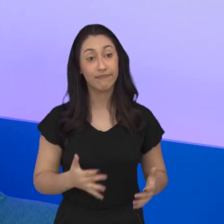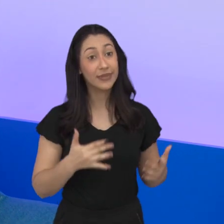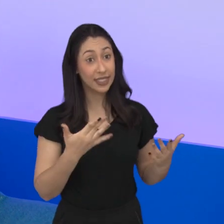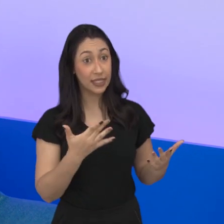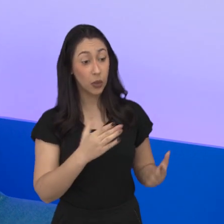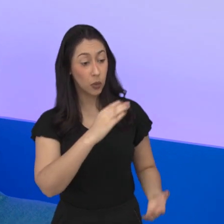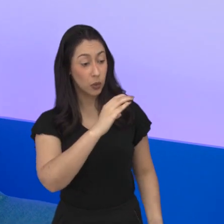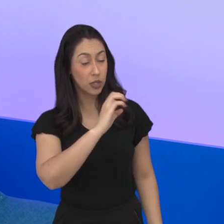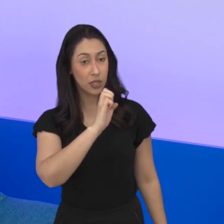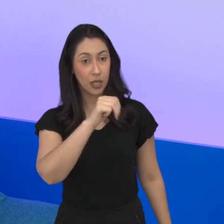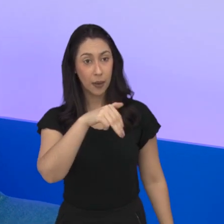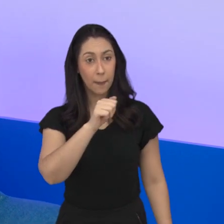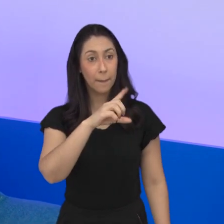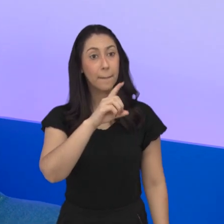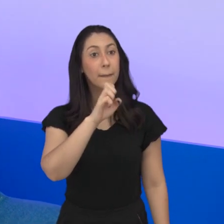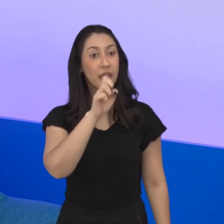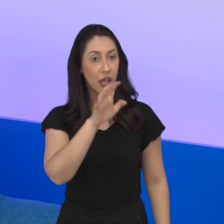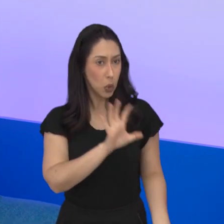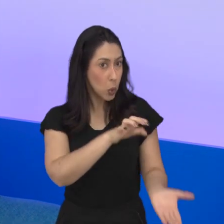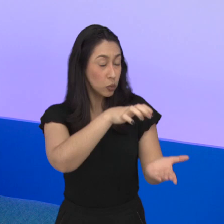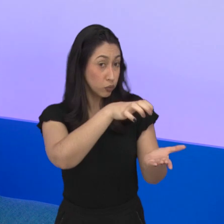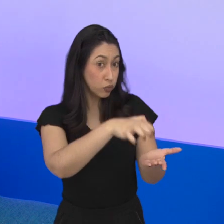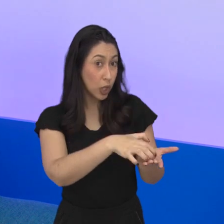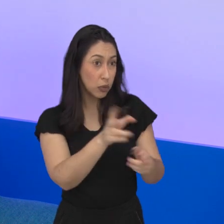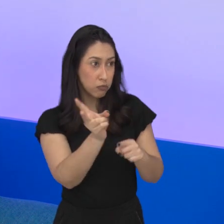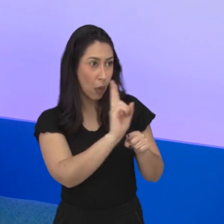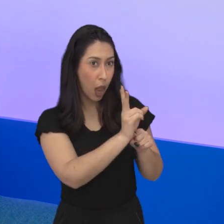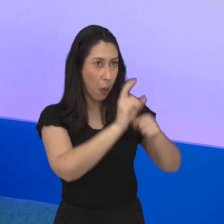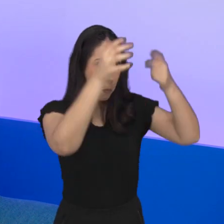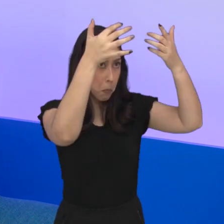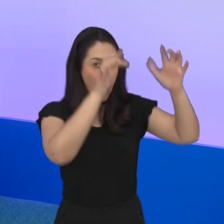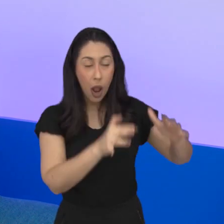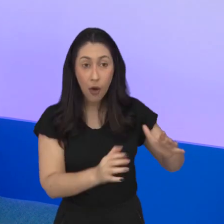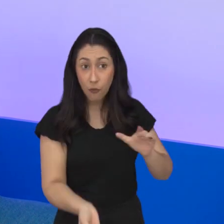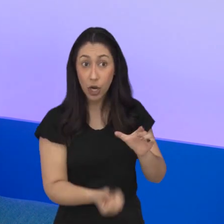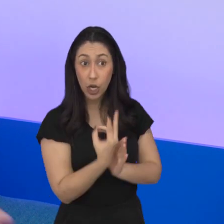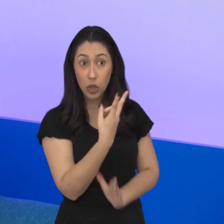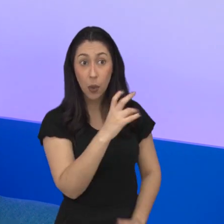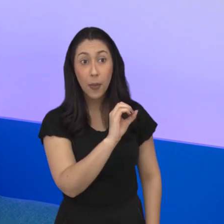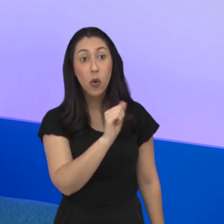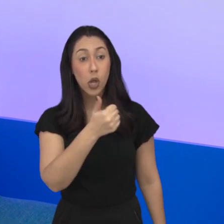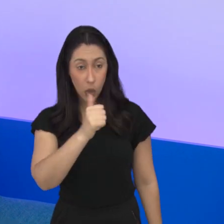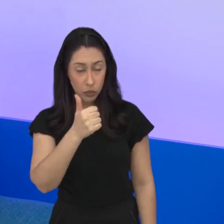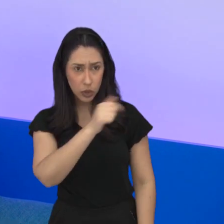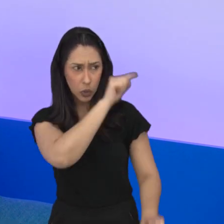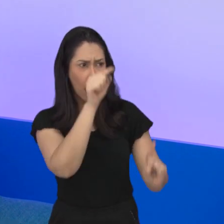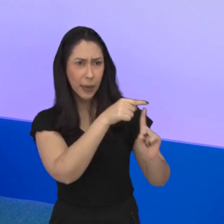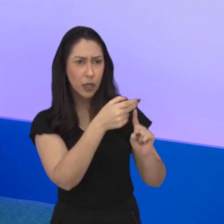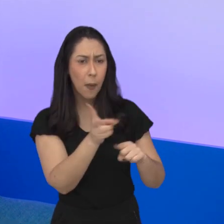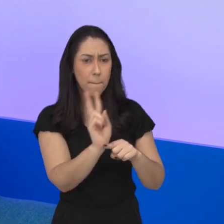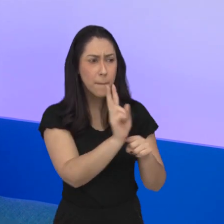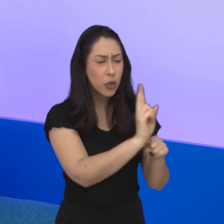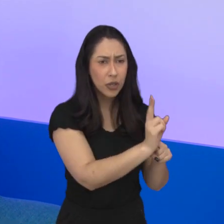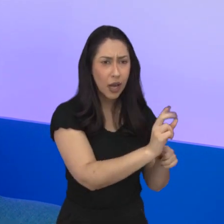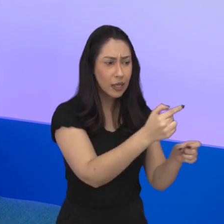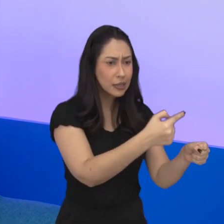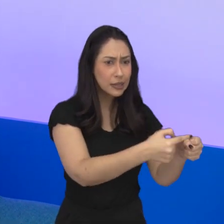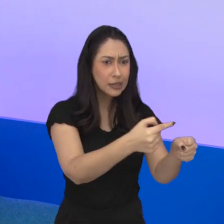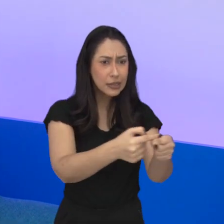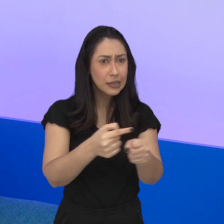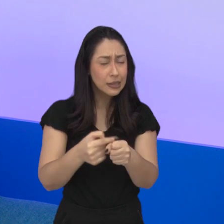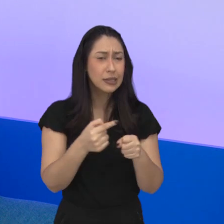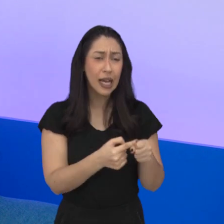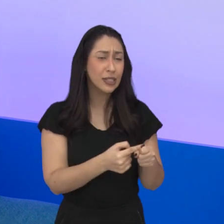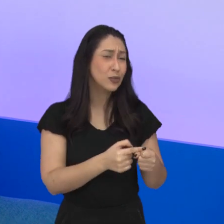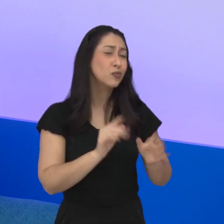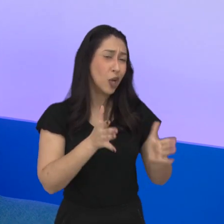CEMADEM é o Centro de Monitoramento de Desastres Naturais. Ele foi criado em 2011 com o objetivo de monitorar, inicialmente, alguns municípios que já